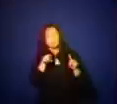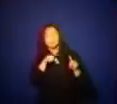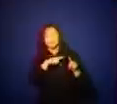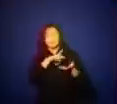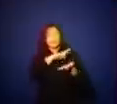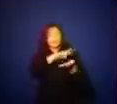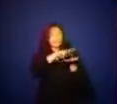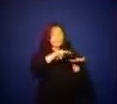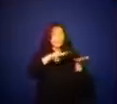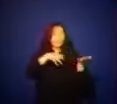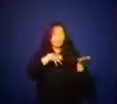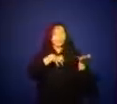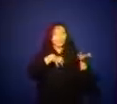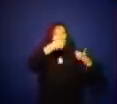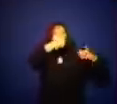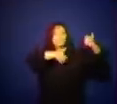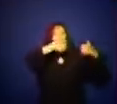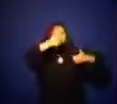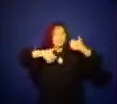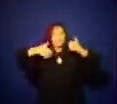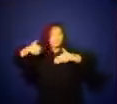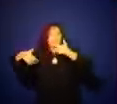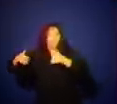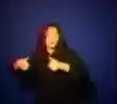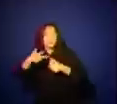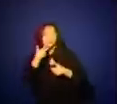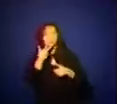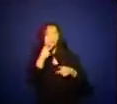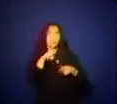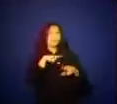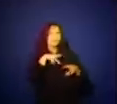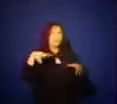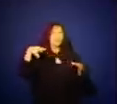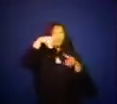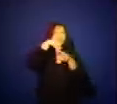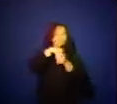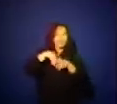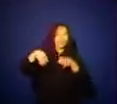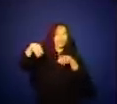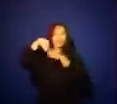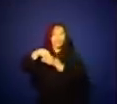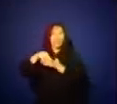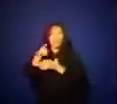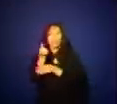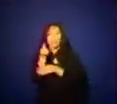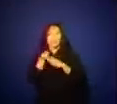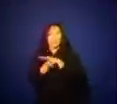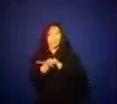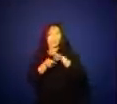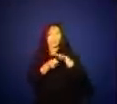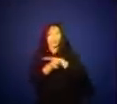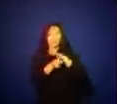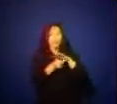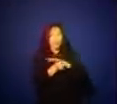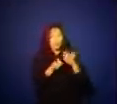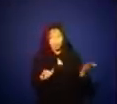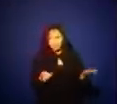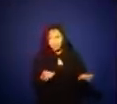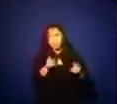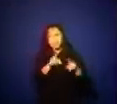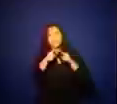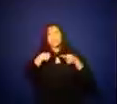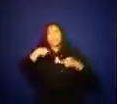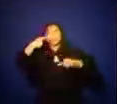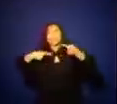assim teve um capítulo que eu acho que foi superado que é o tema dos agregados monetários Olha eu não acredito que agregado monetário tá ligado a inflação sem entrar muito no debate técnico